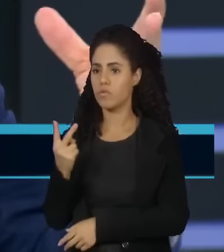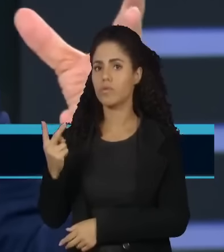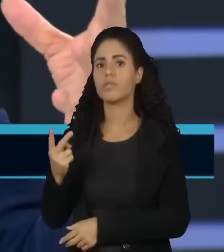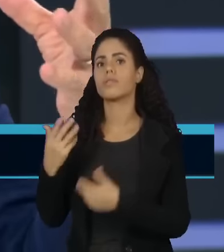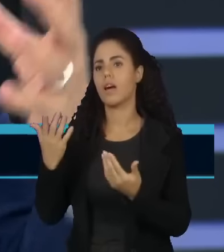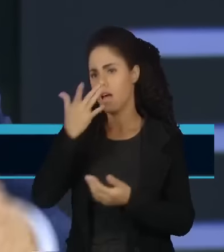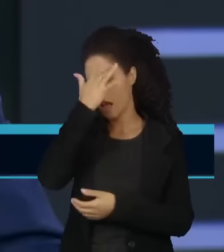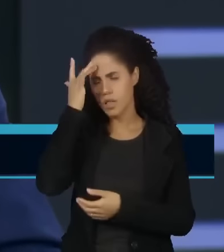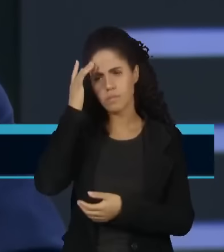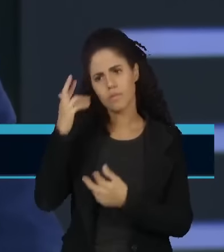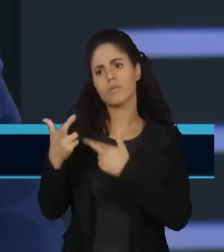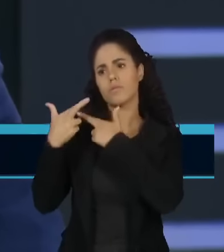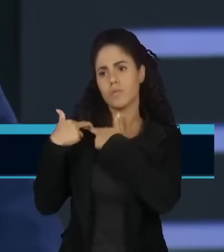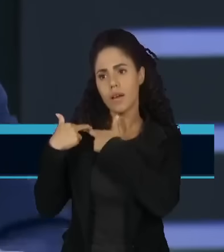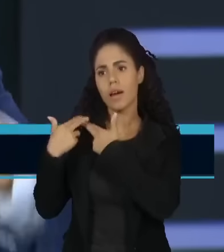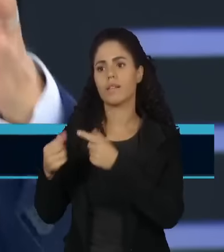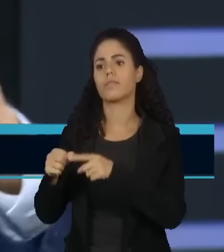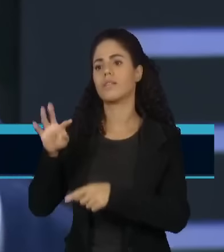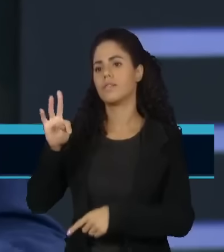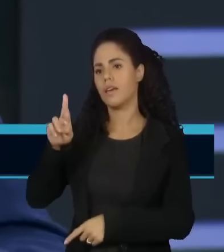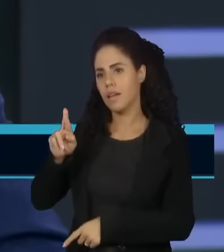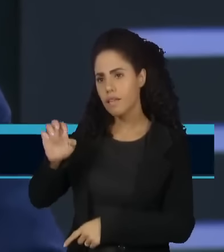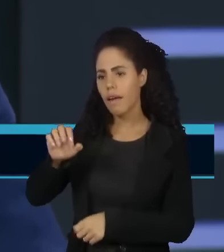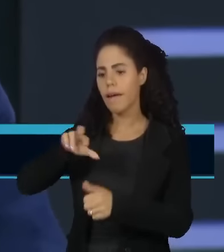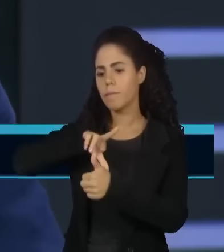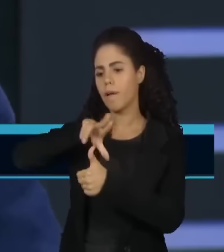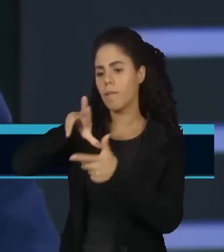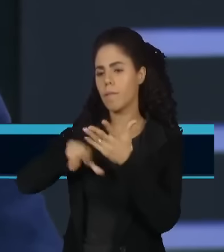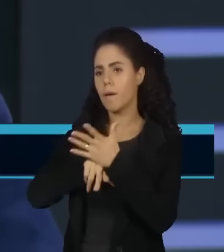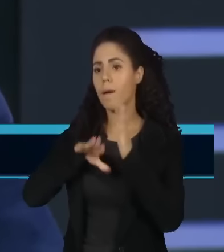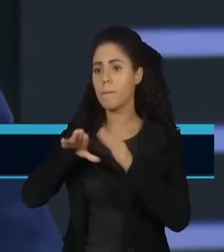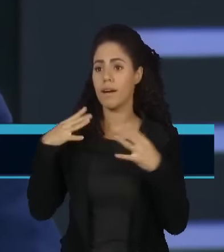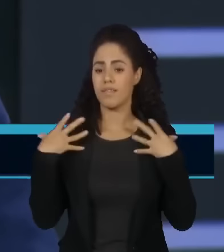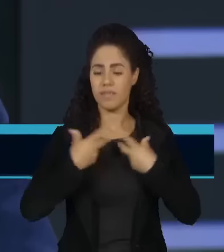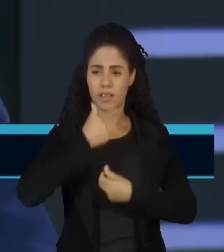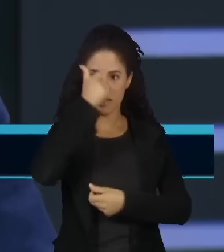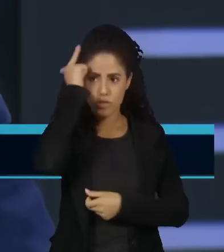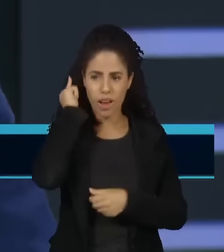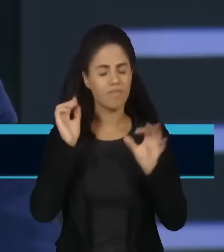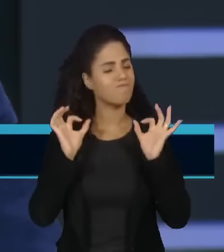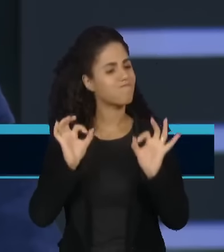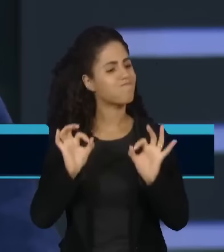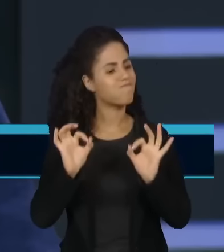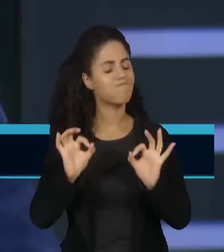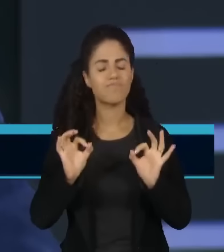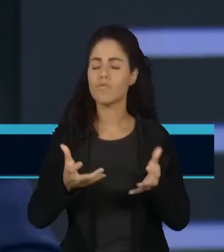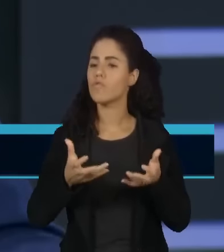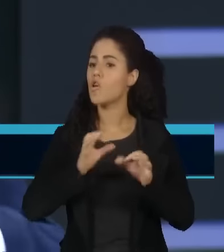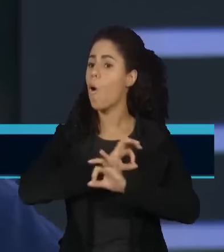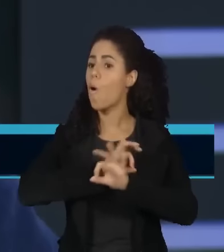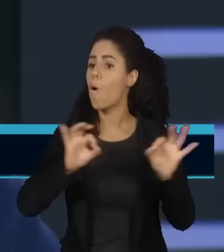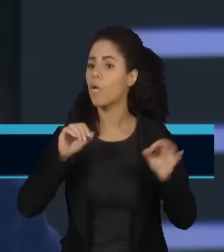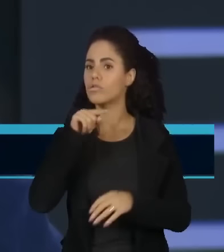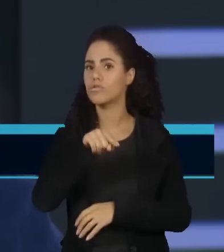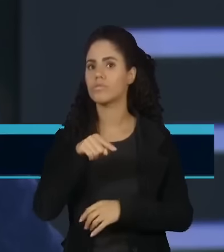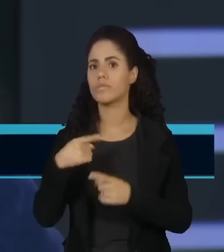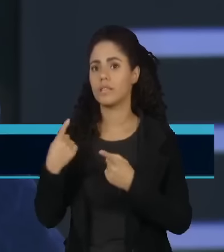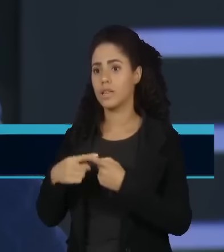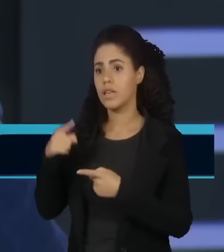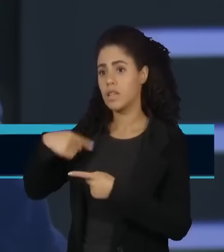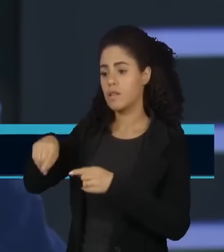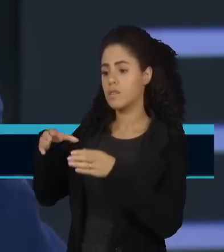muita gente é responsável, os TREs, tudo bem, mas a figura do ministro Alexandre de Moraes, ela foi fundamental. Daí o ódio, né, de eles